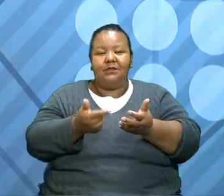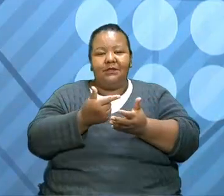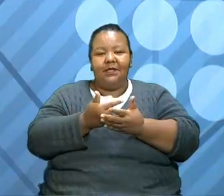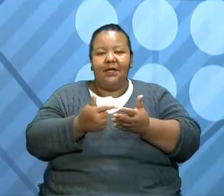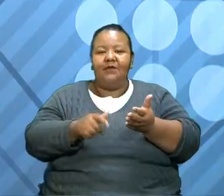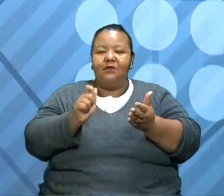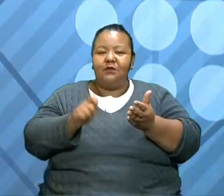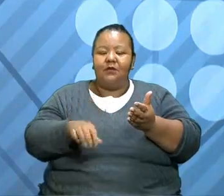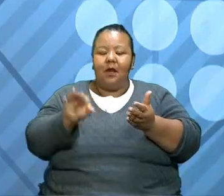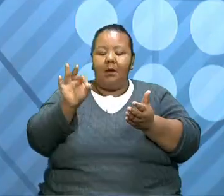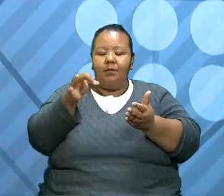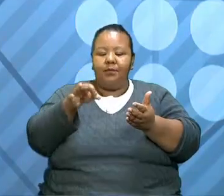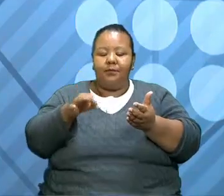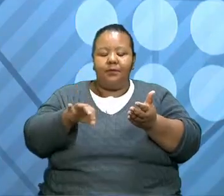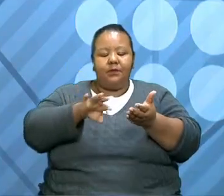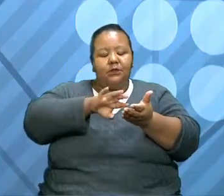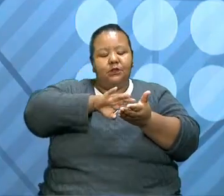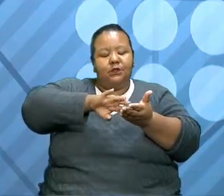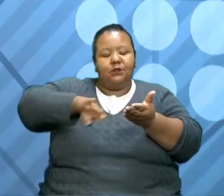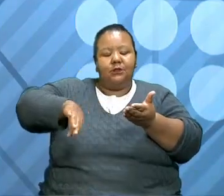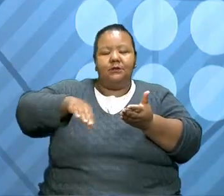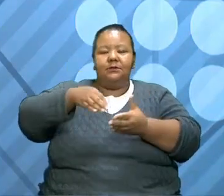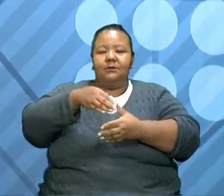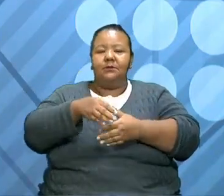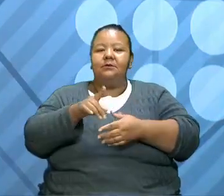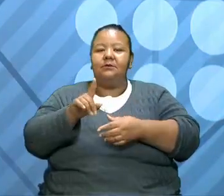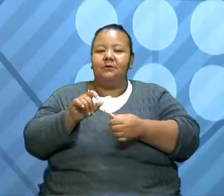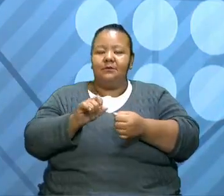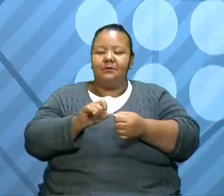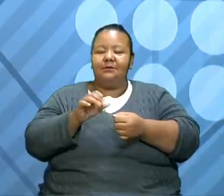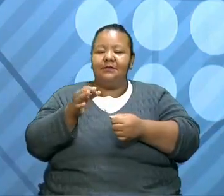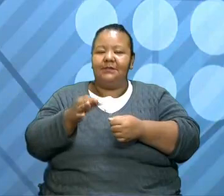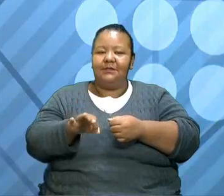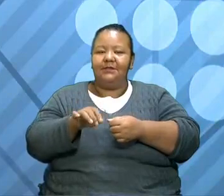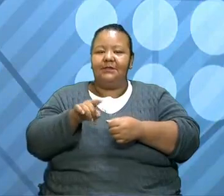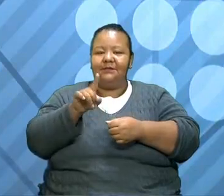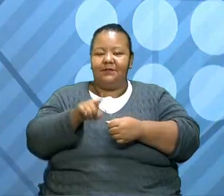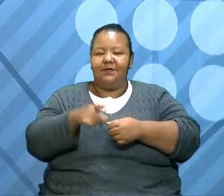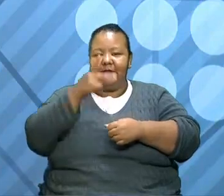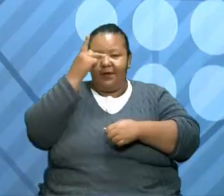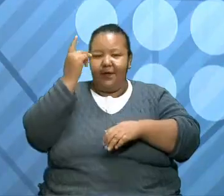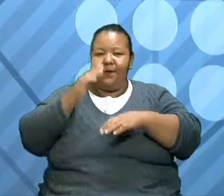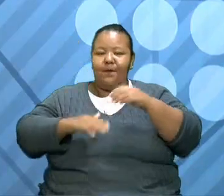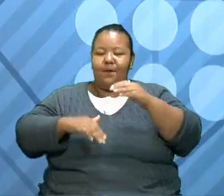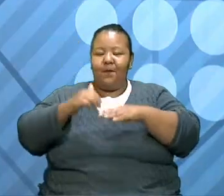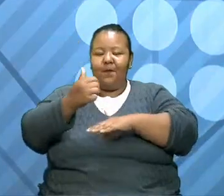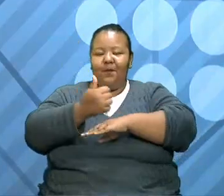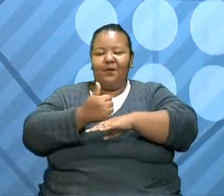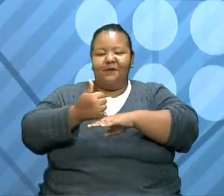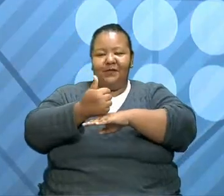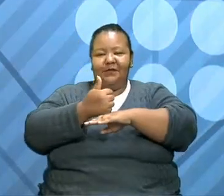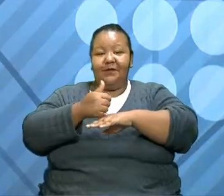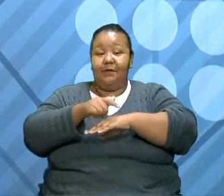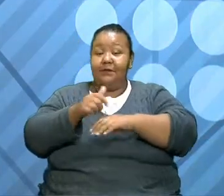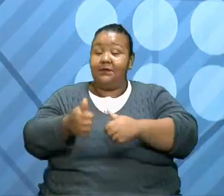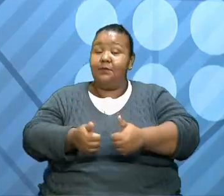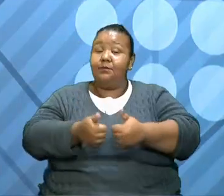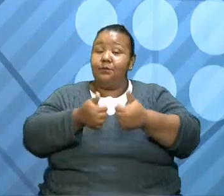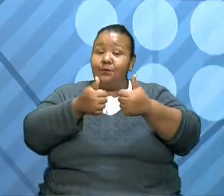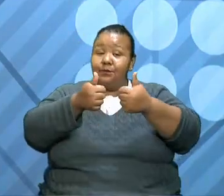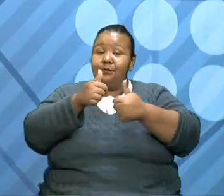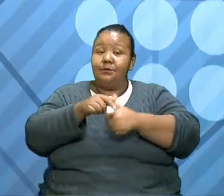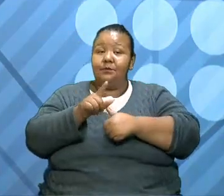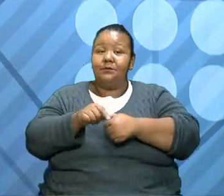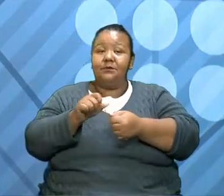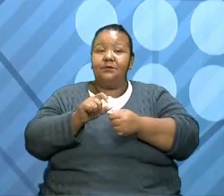da sua lista. Faz o que precisa ser feito. Tenho certeza, você é um grande profissional. Vai ser um profissional de sucesso.